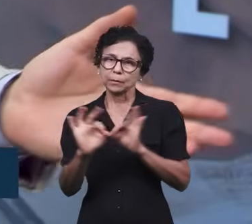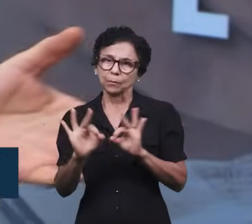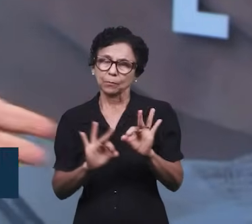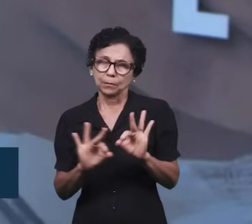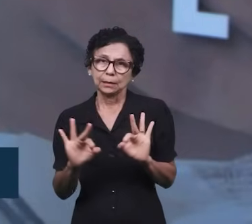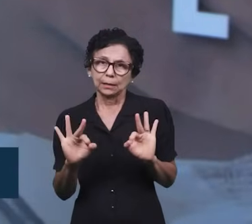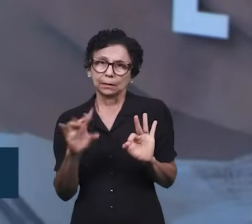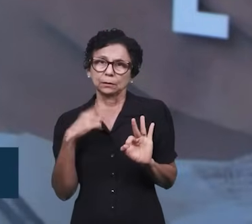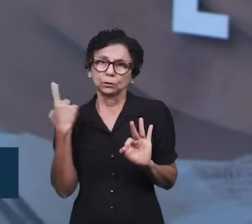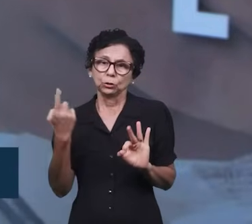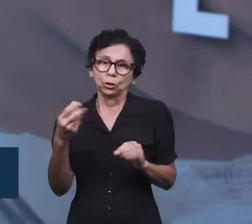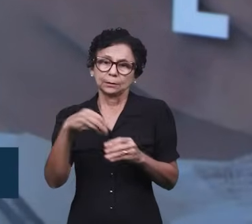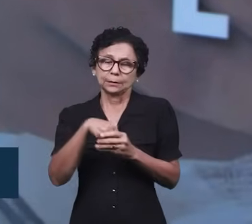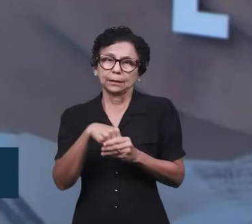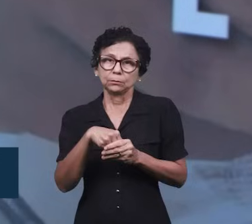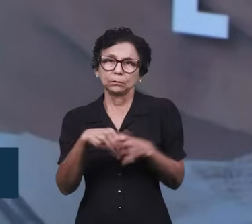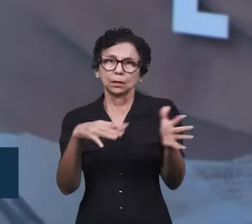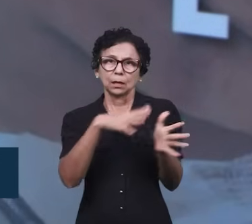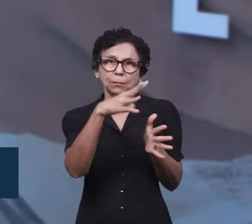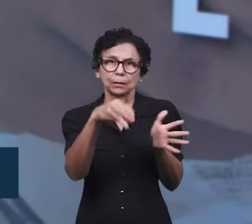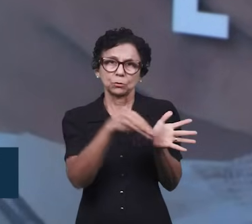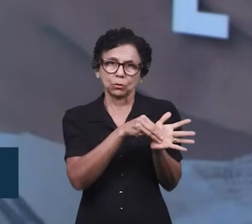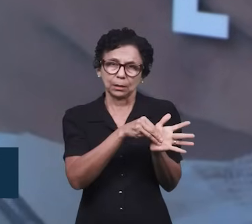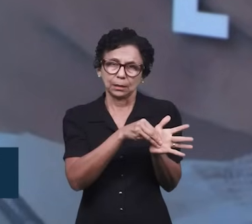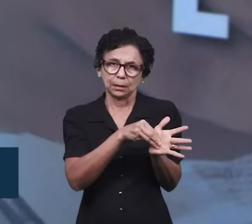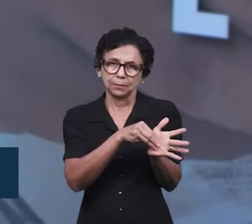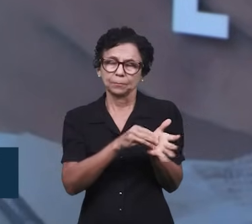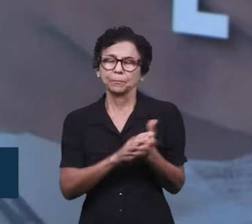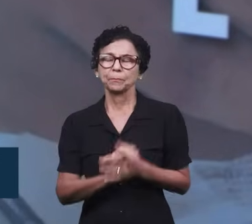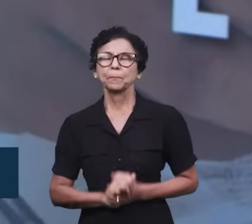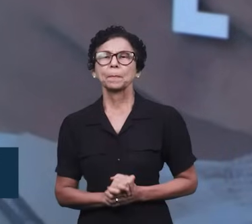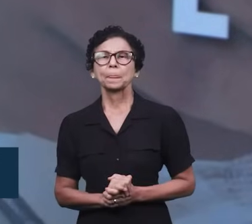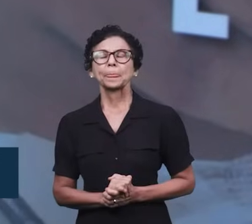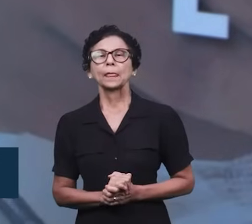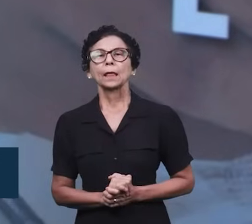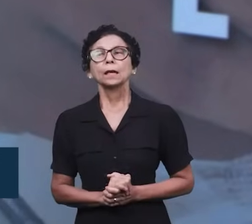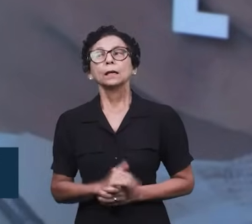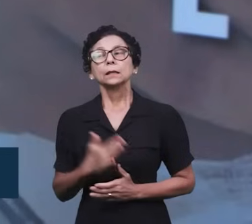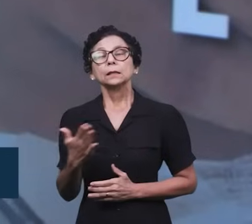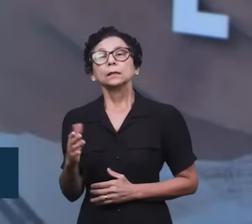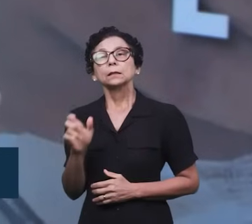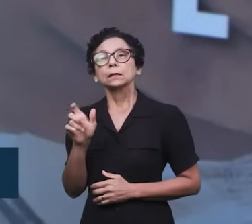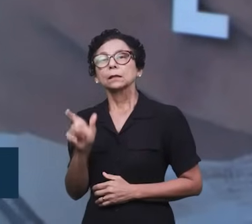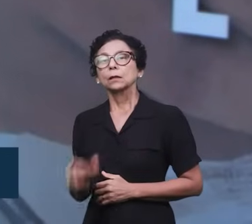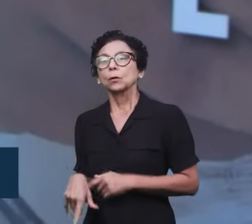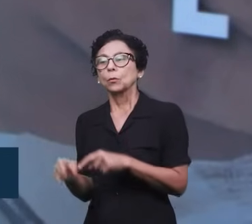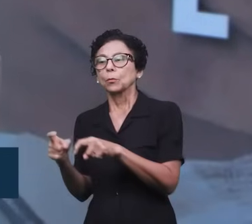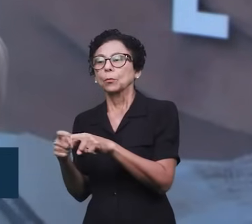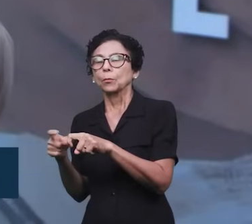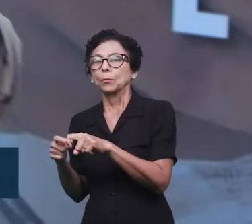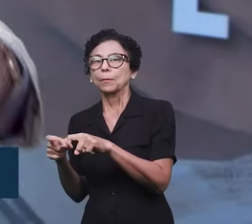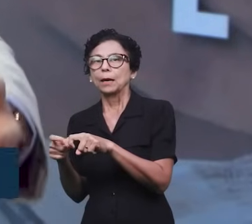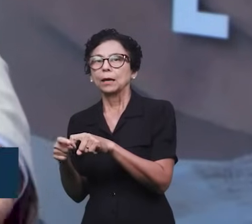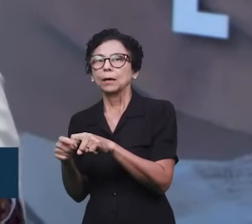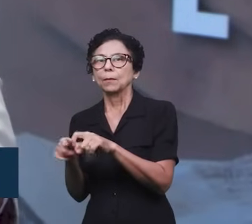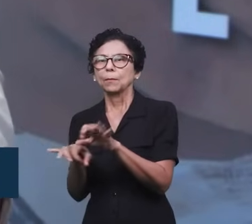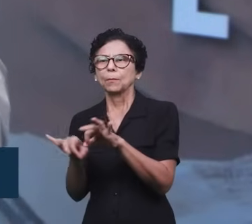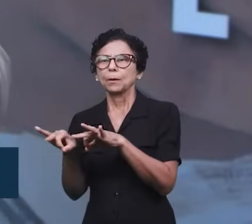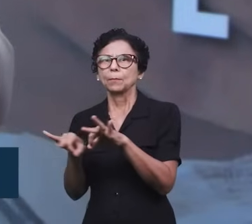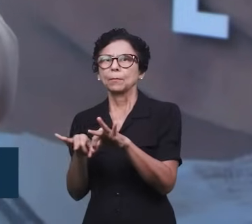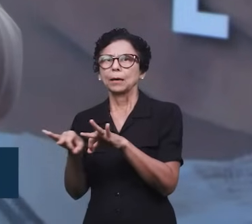na Amazônia. E o Dr. Frechedas, ele preparou ali